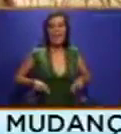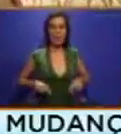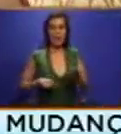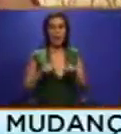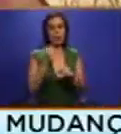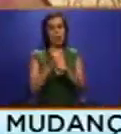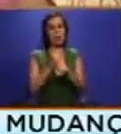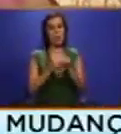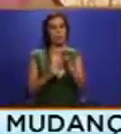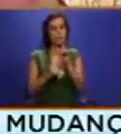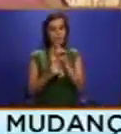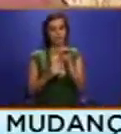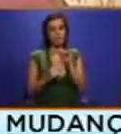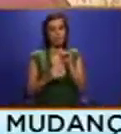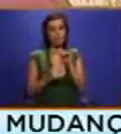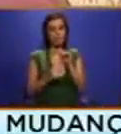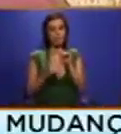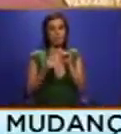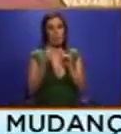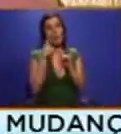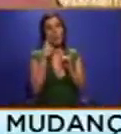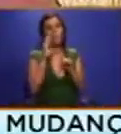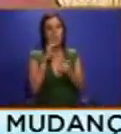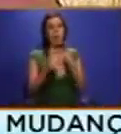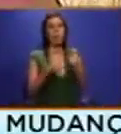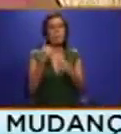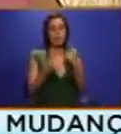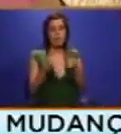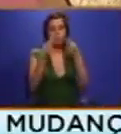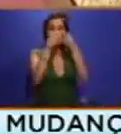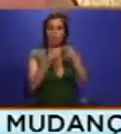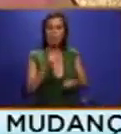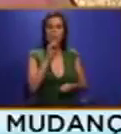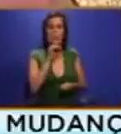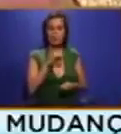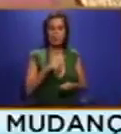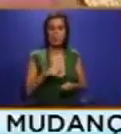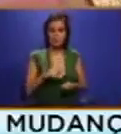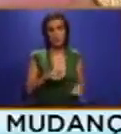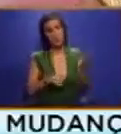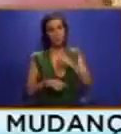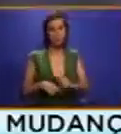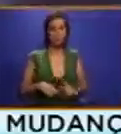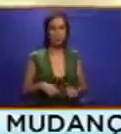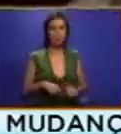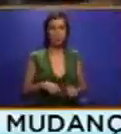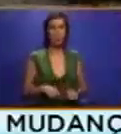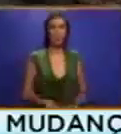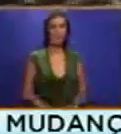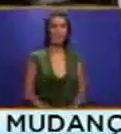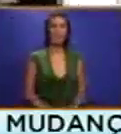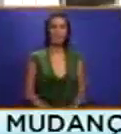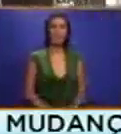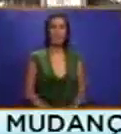este para trabalho é que não sei tão bem se concorda nós vamos experimentar aqui algumas algumas combinações possíveis vamos vamos ser isso